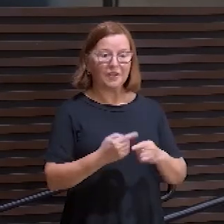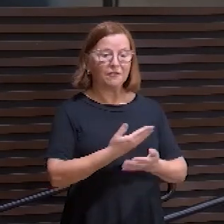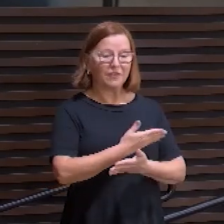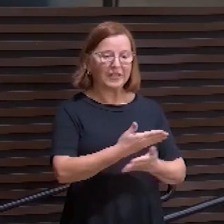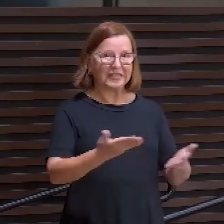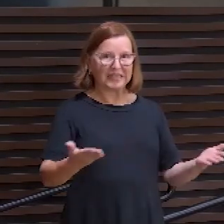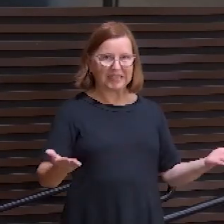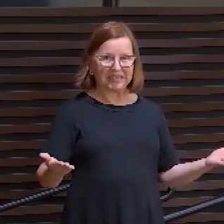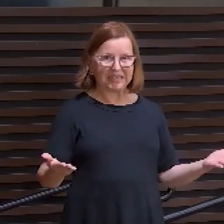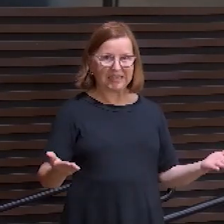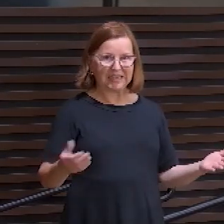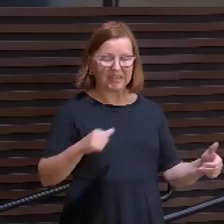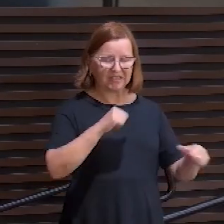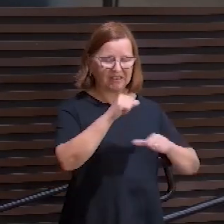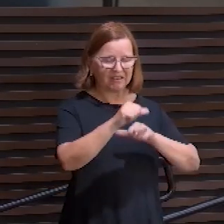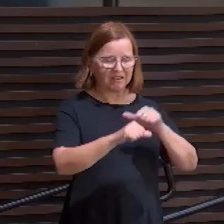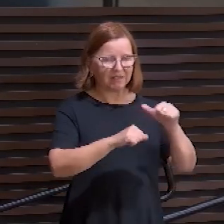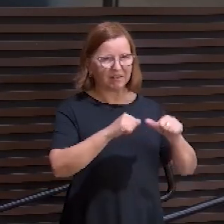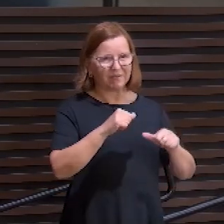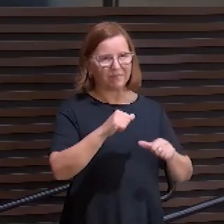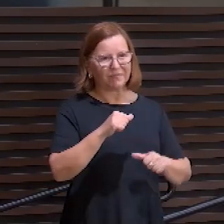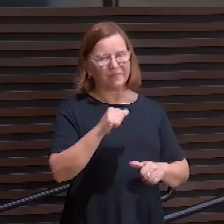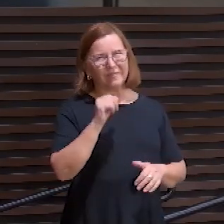vos tendes tornado